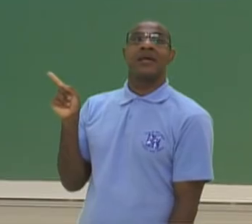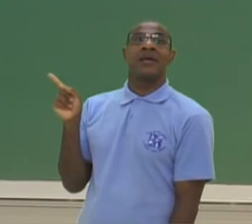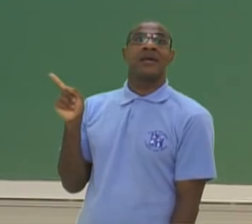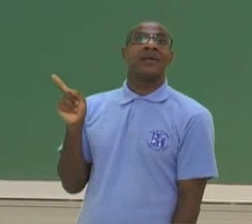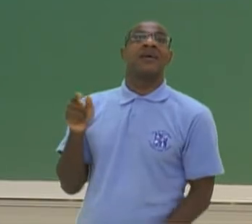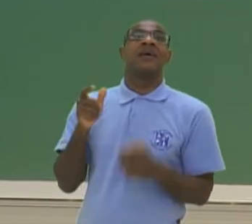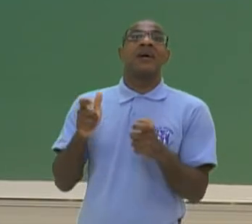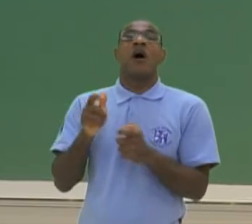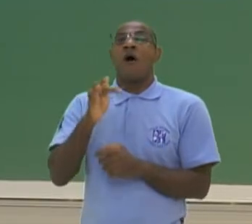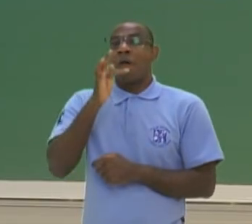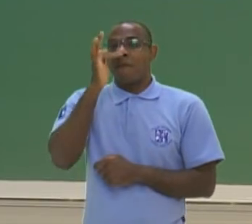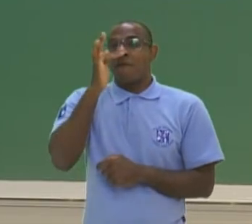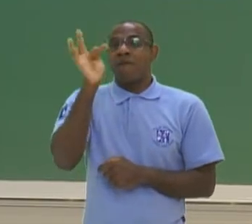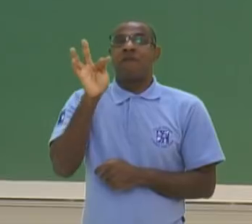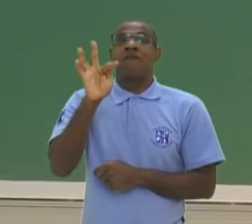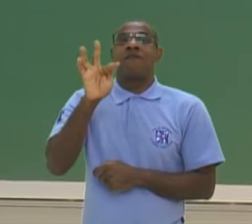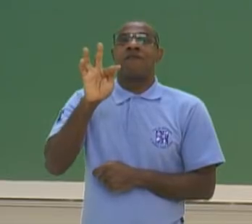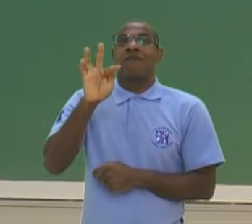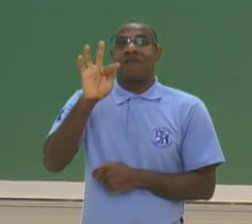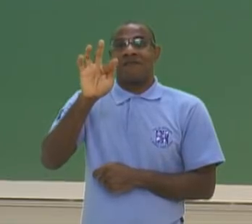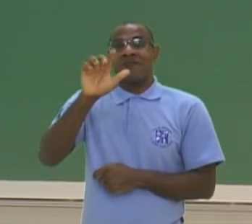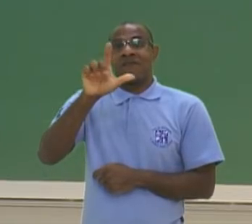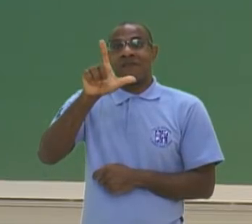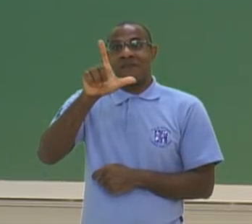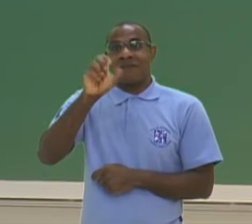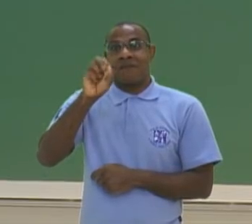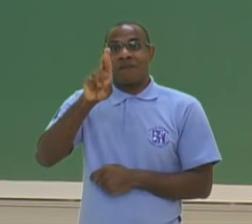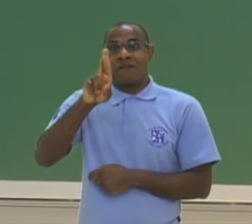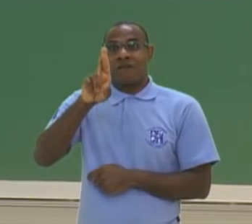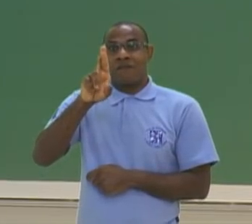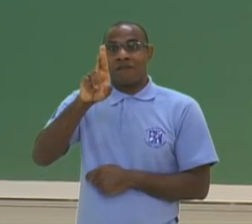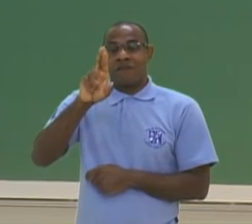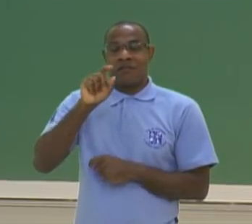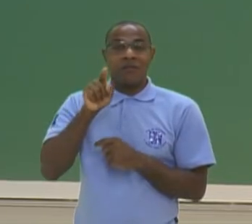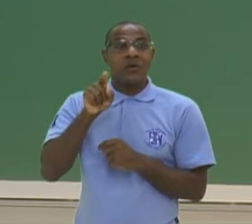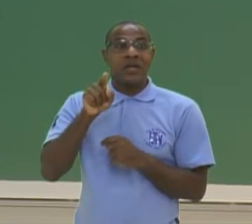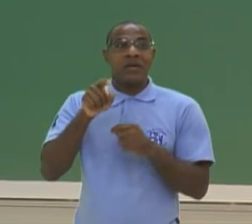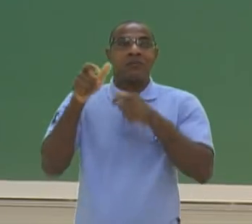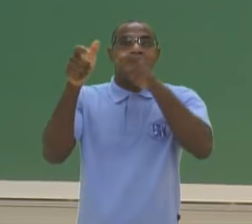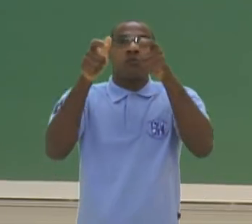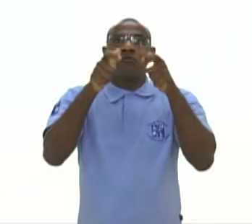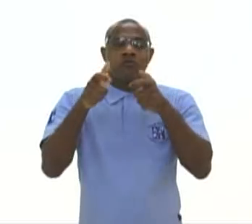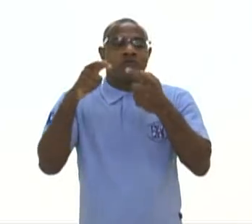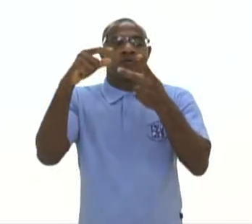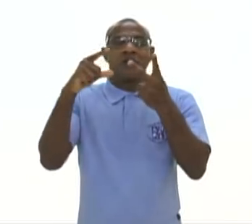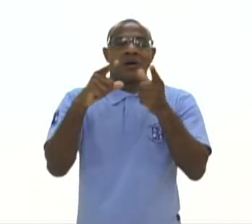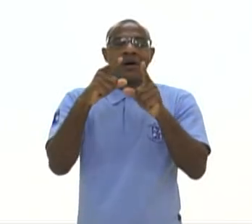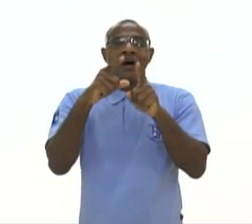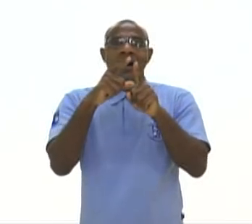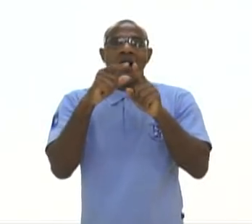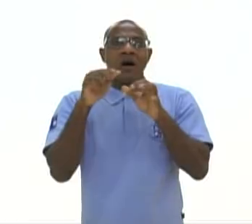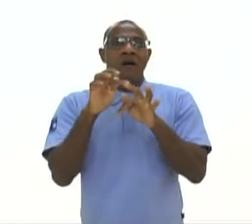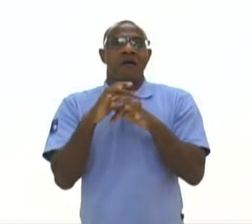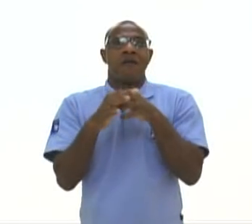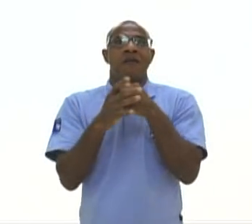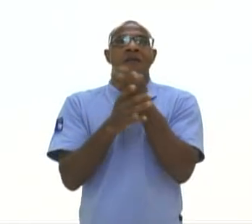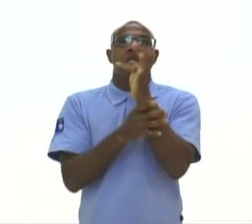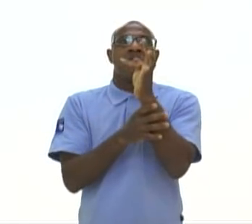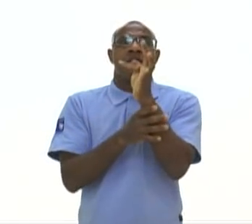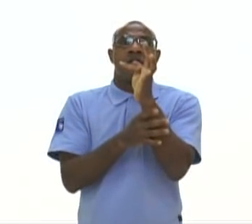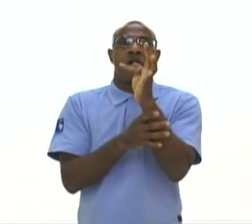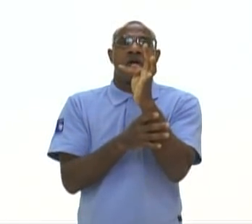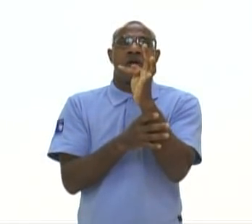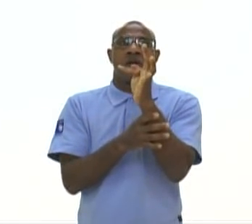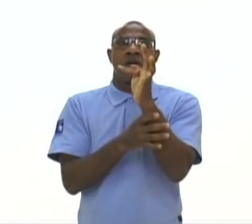as partes de uma flor e entender as funções de cada estrutura. Cada parte